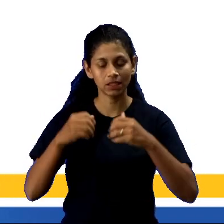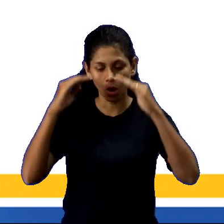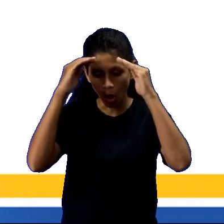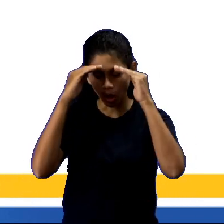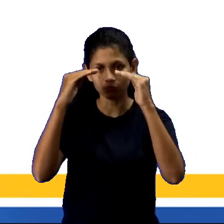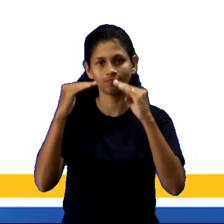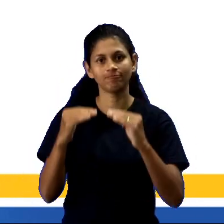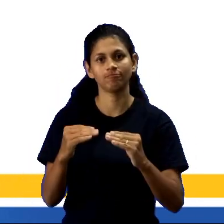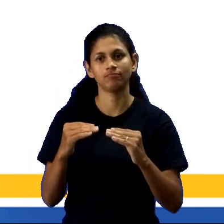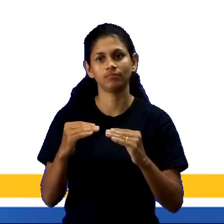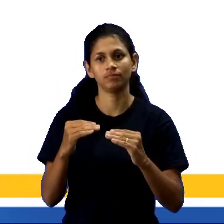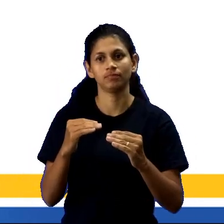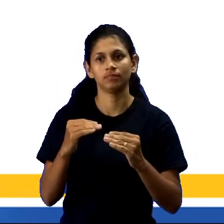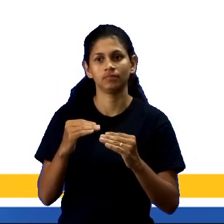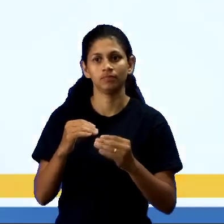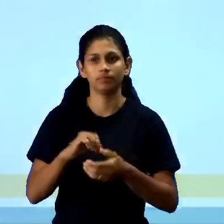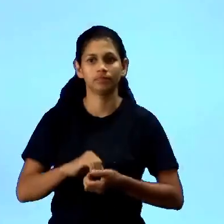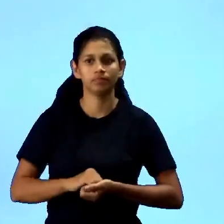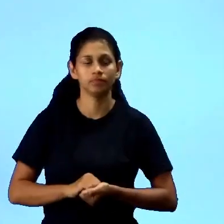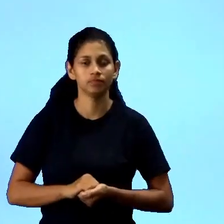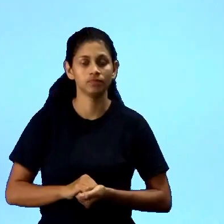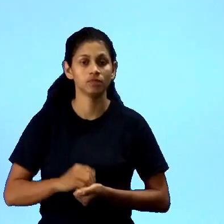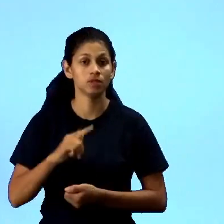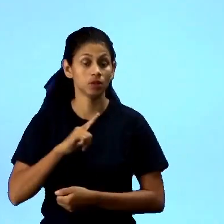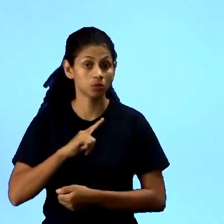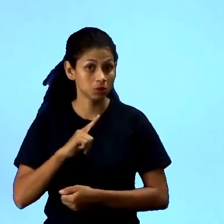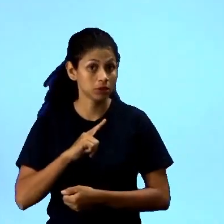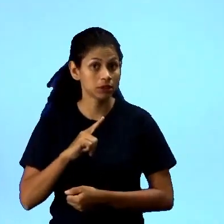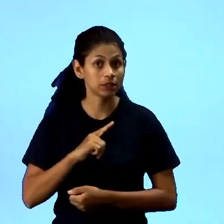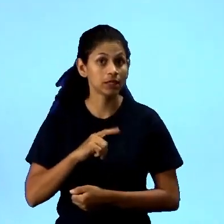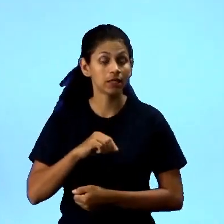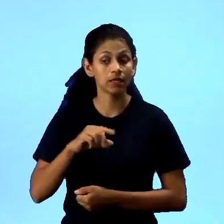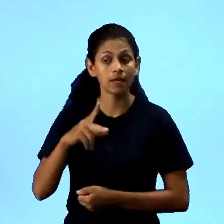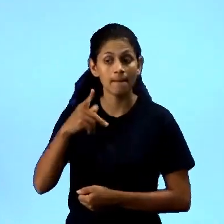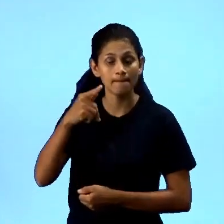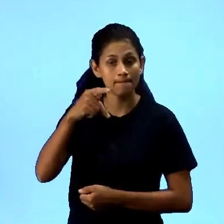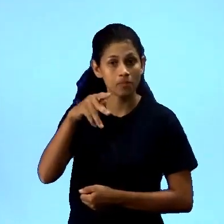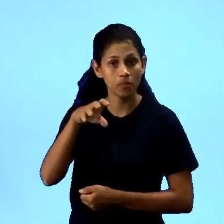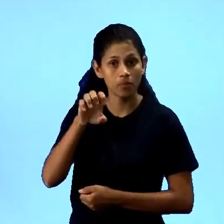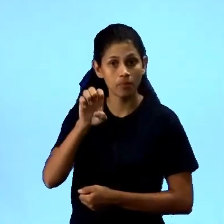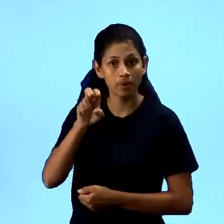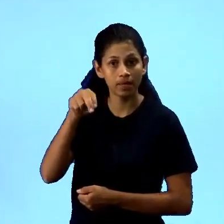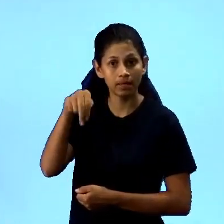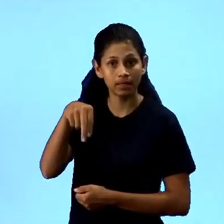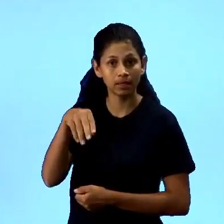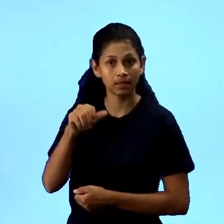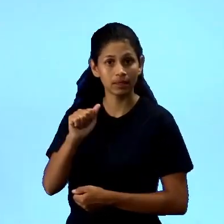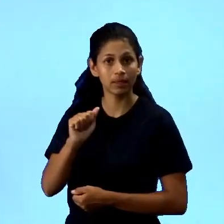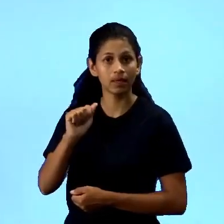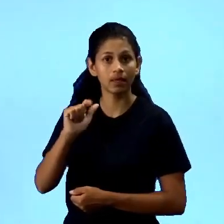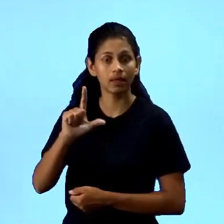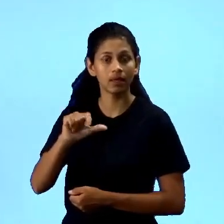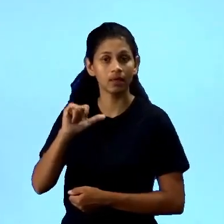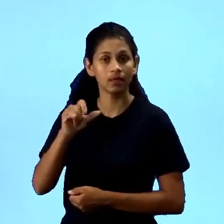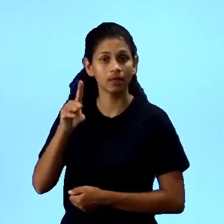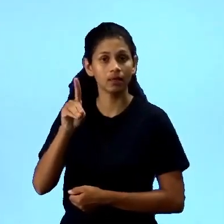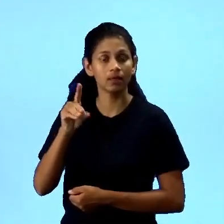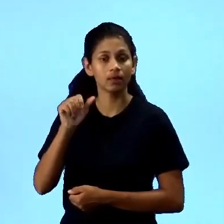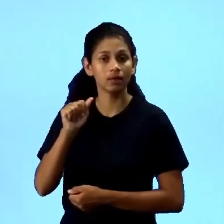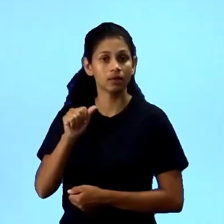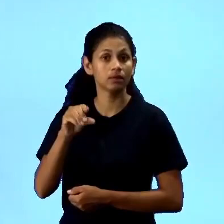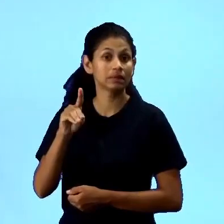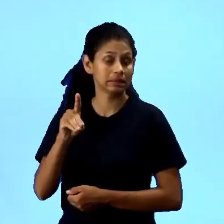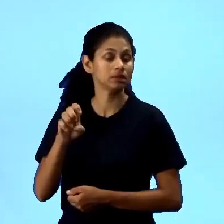50% do valor da infração de natureza leve. Olha só, talvez você se pergunte, não, o Código de Trânsito Brasileiro é só para